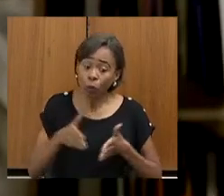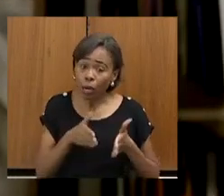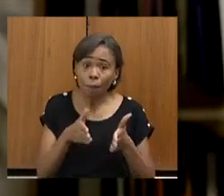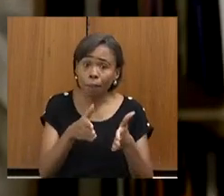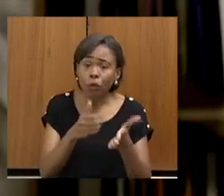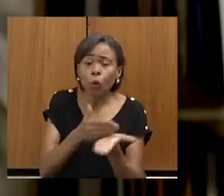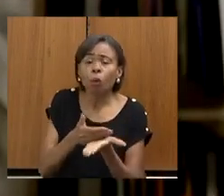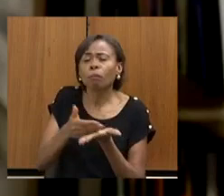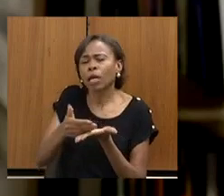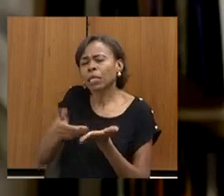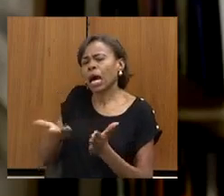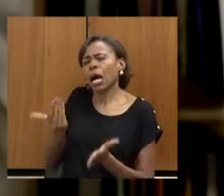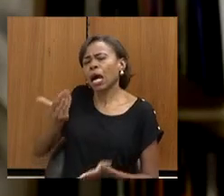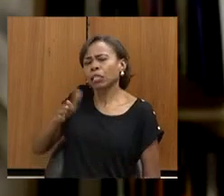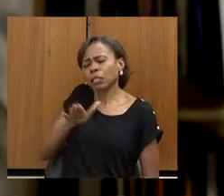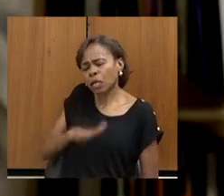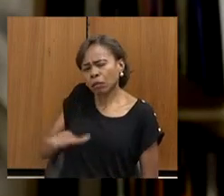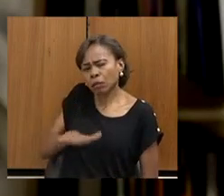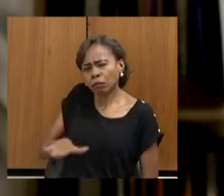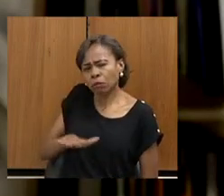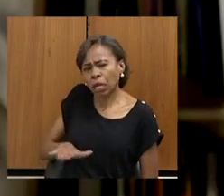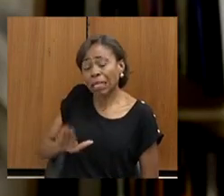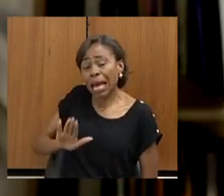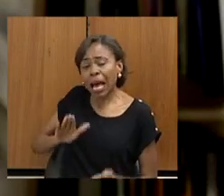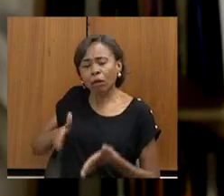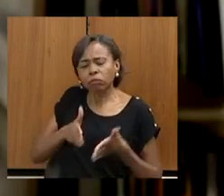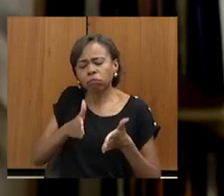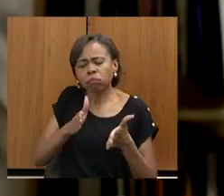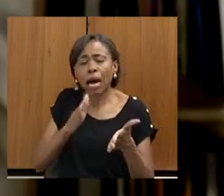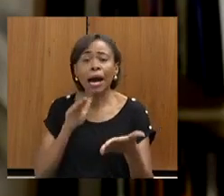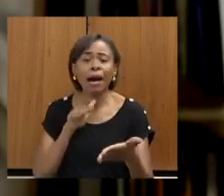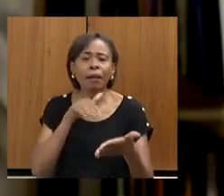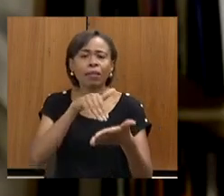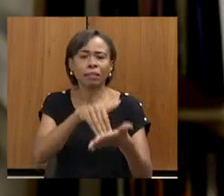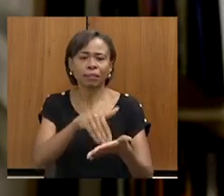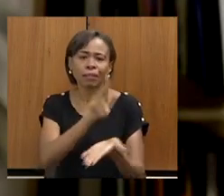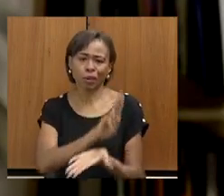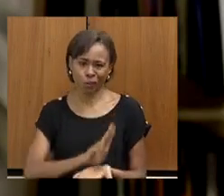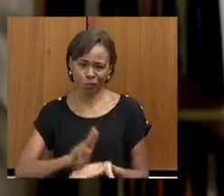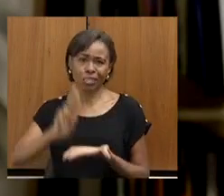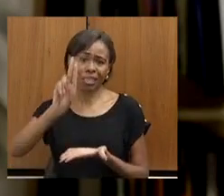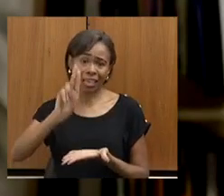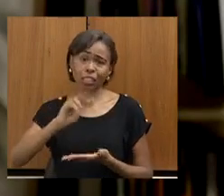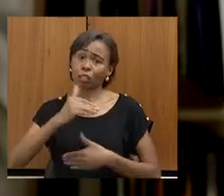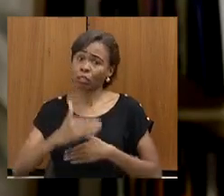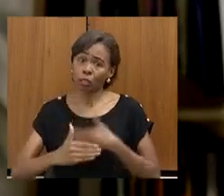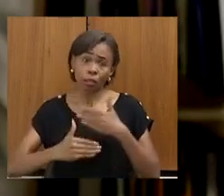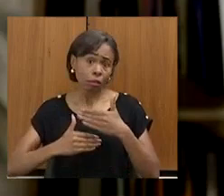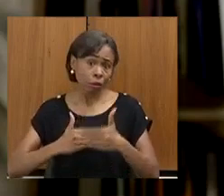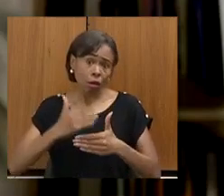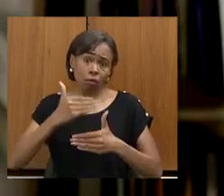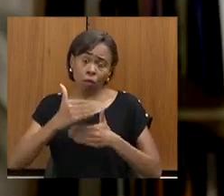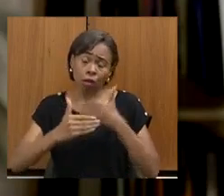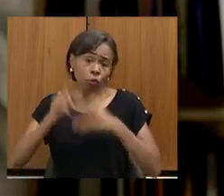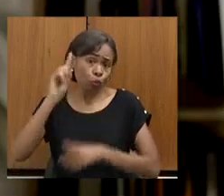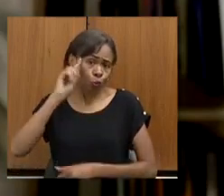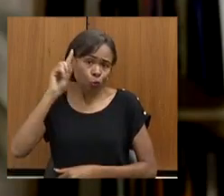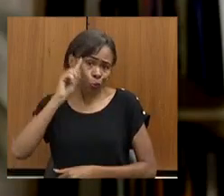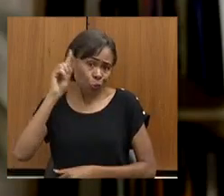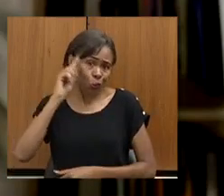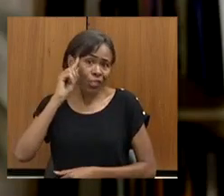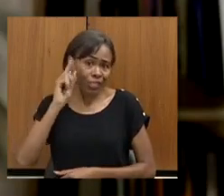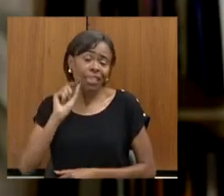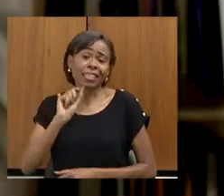na infância e vai até a universidade. É uma construção diária que implica em